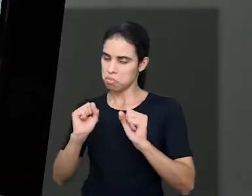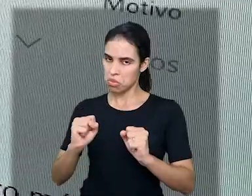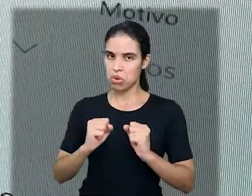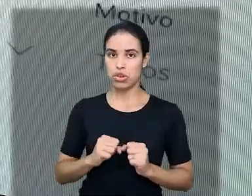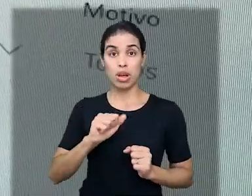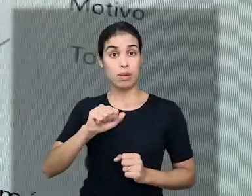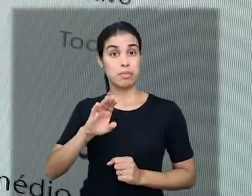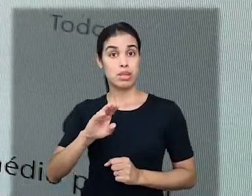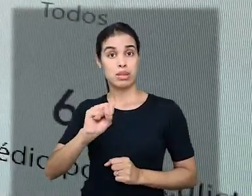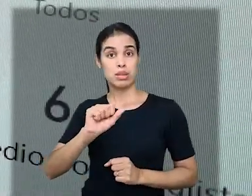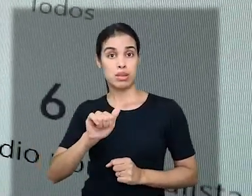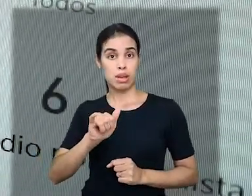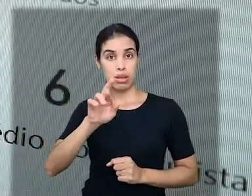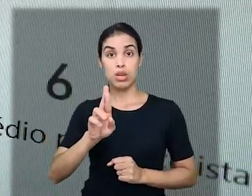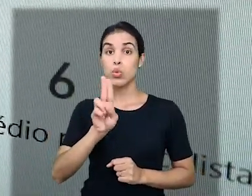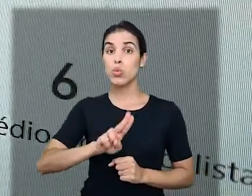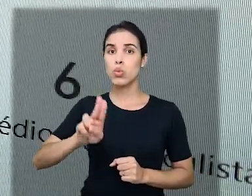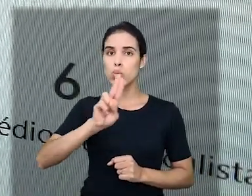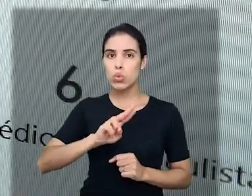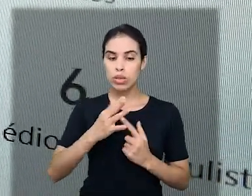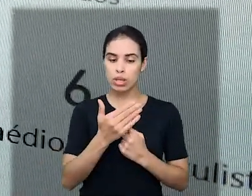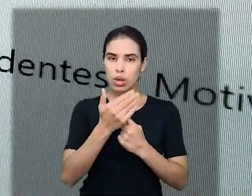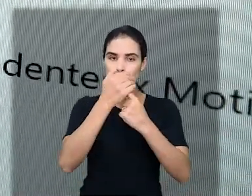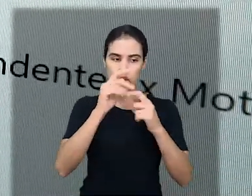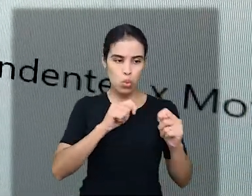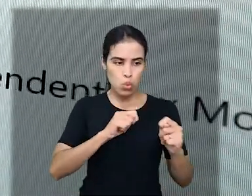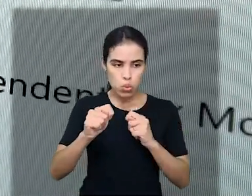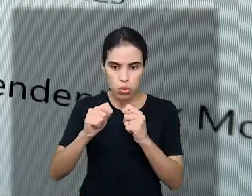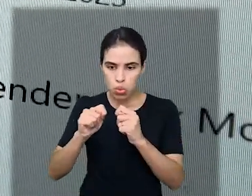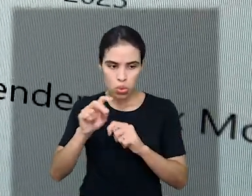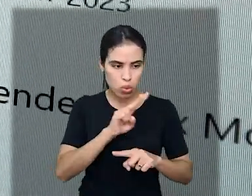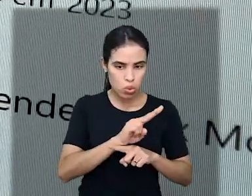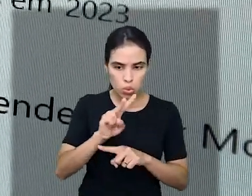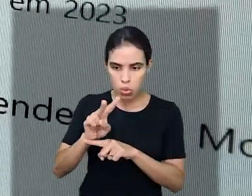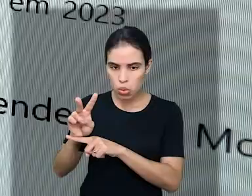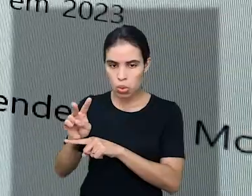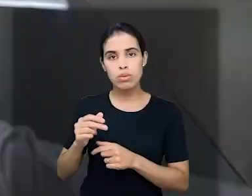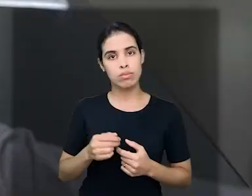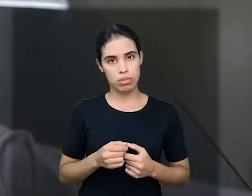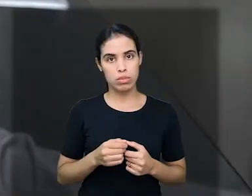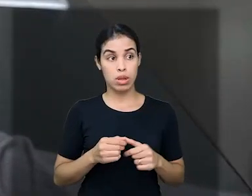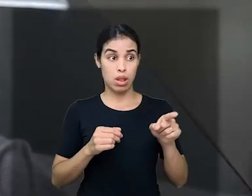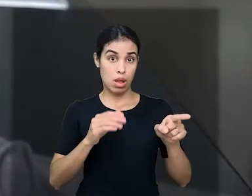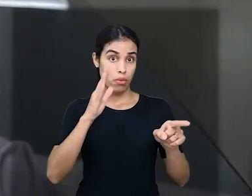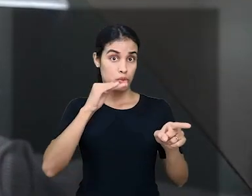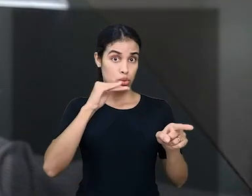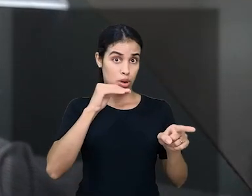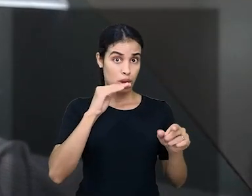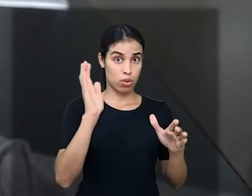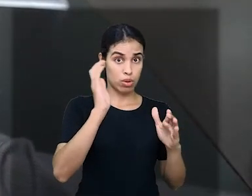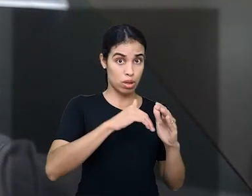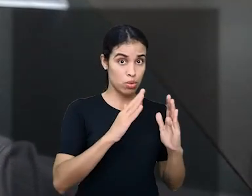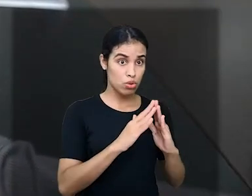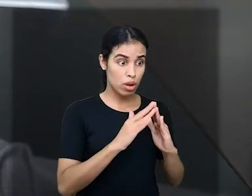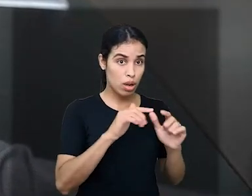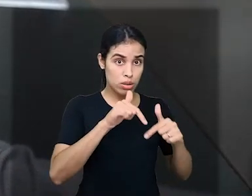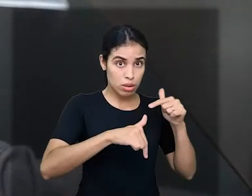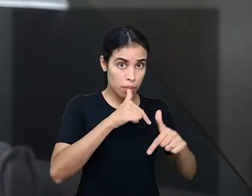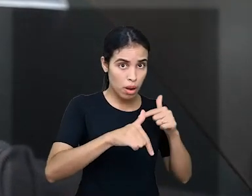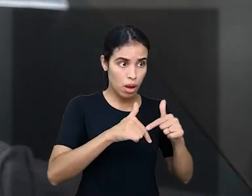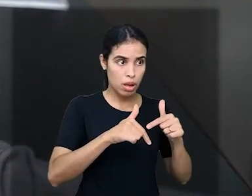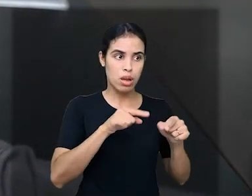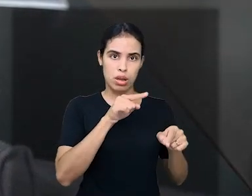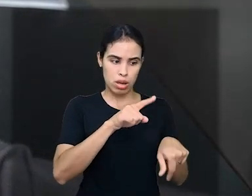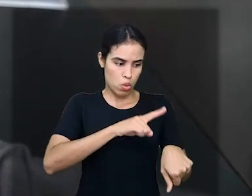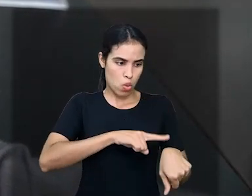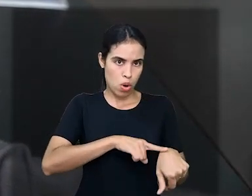direitinho, Absair usa ferramentas de controle para avaliar o rendimento dos servidores. O servidor está em teletrabalho, mas ele tem expediente a